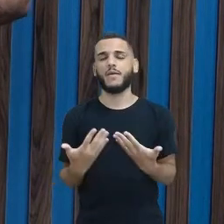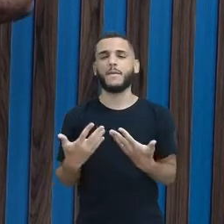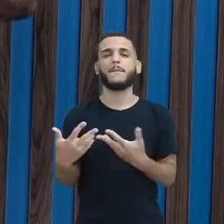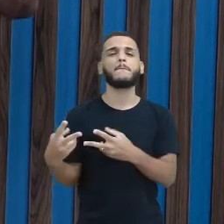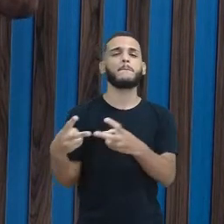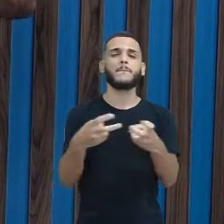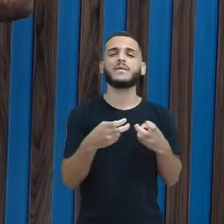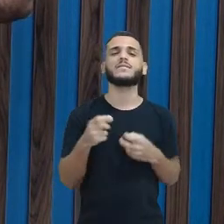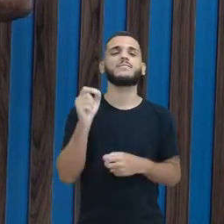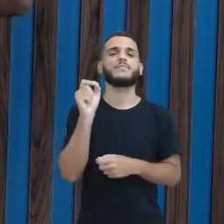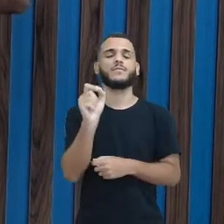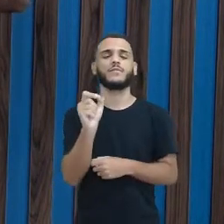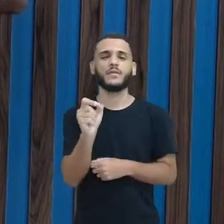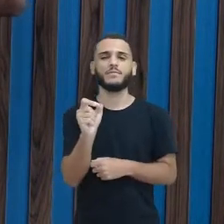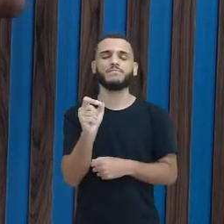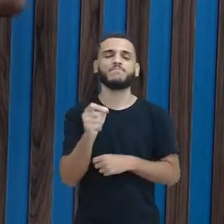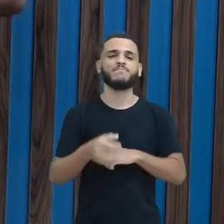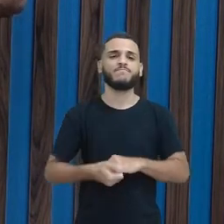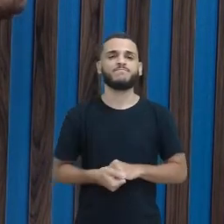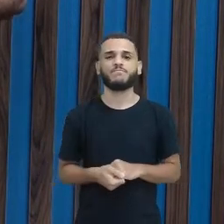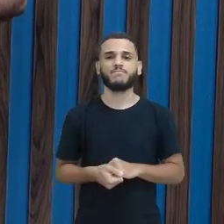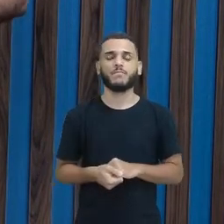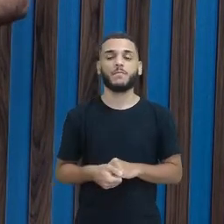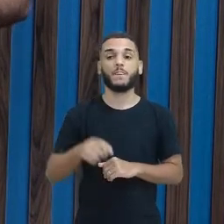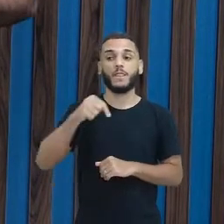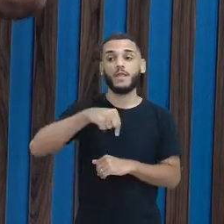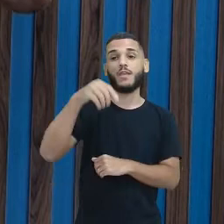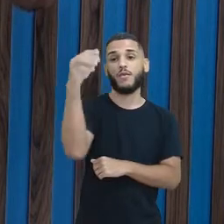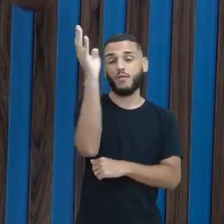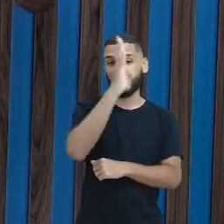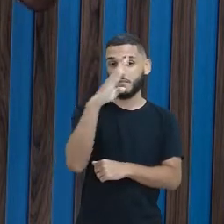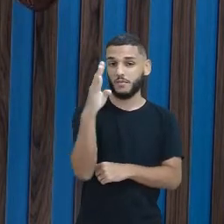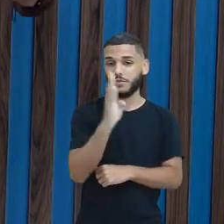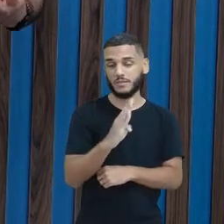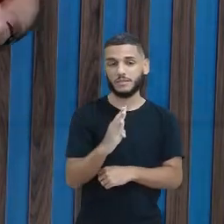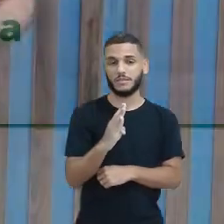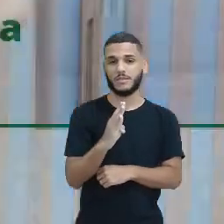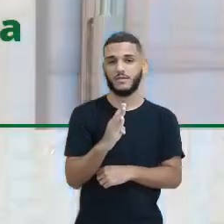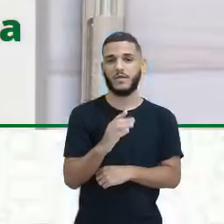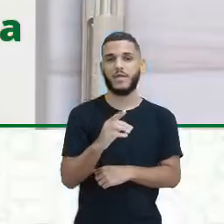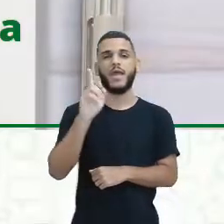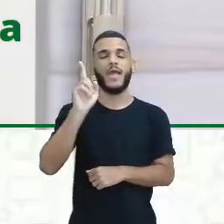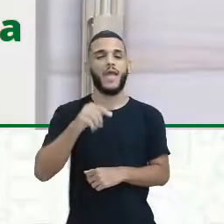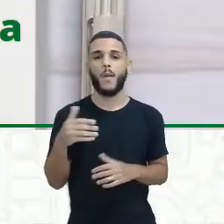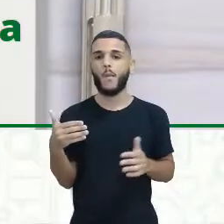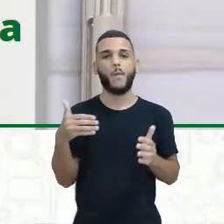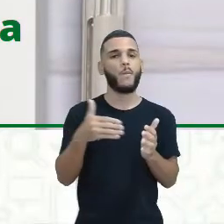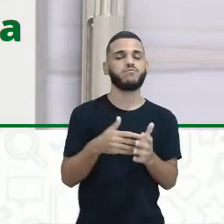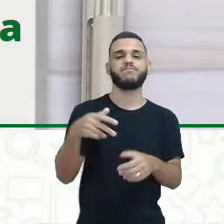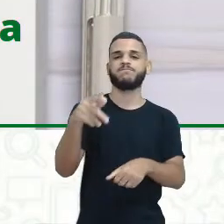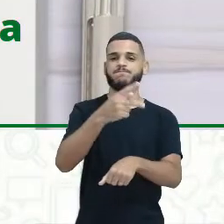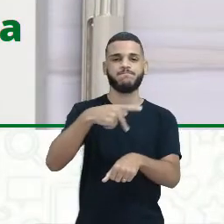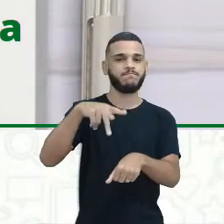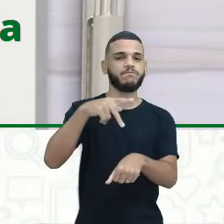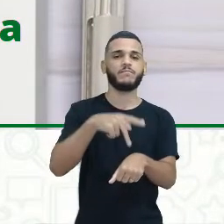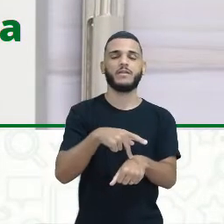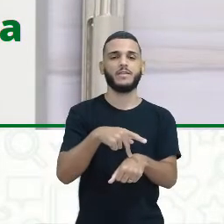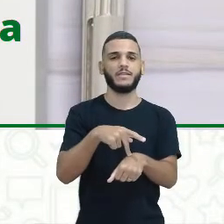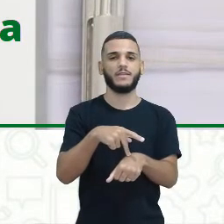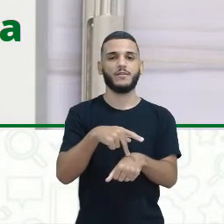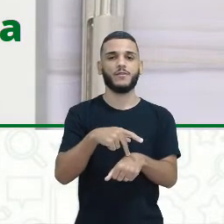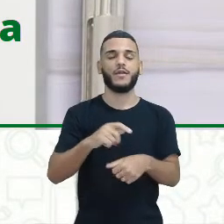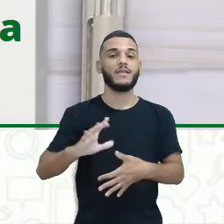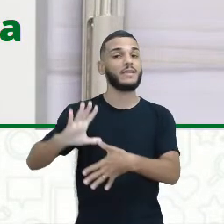observar é que o Brasil ele termina sendo o último país das Américas